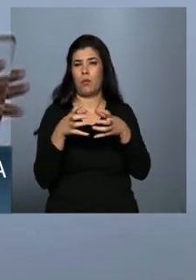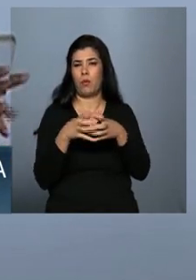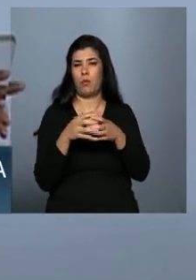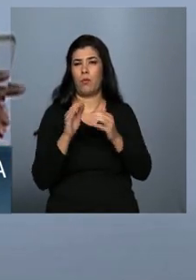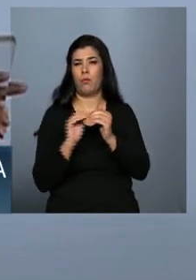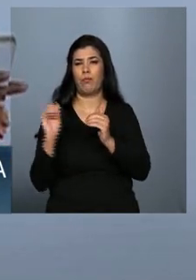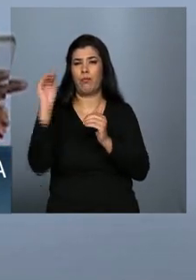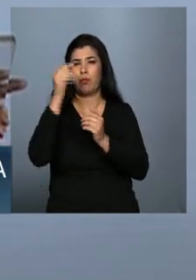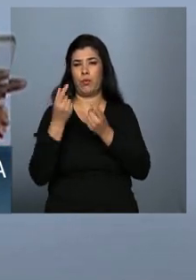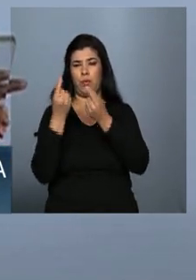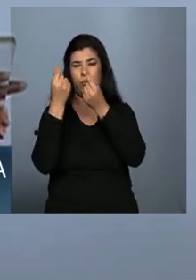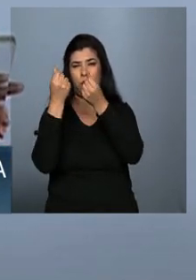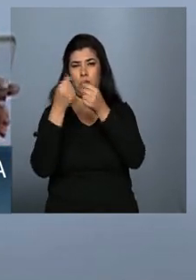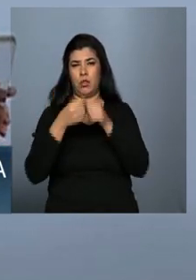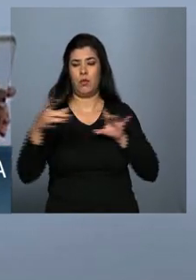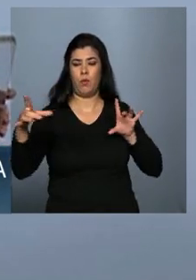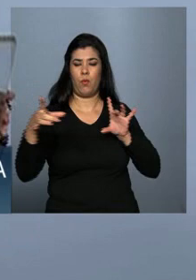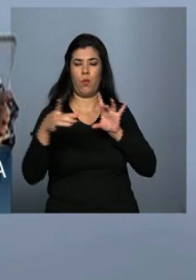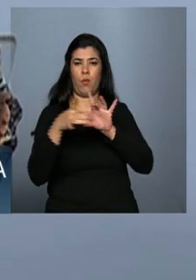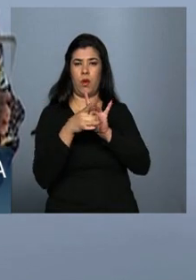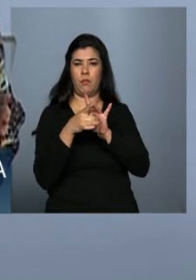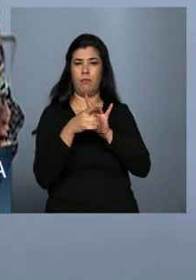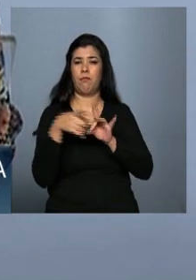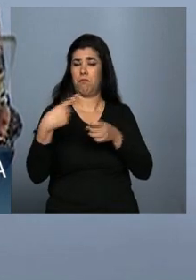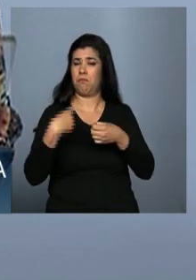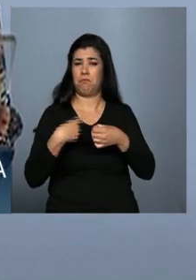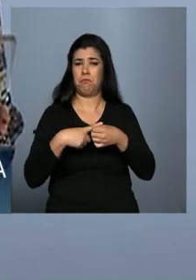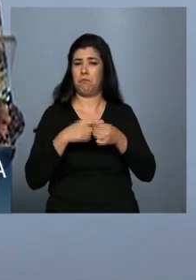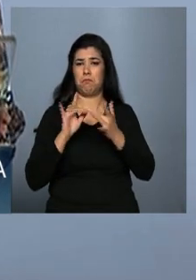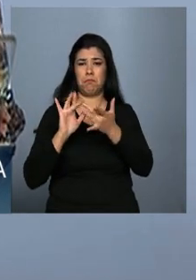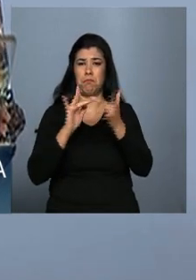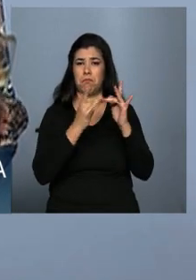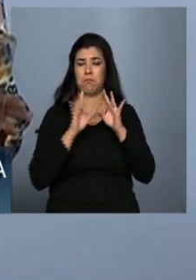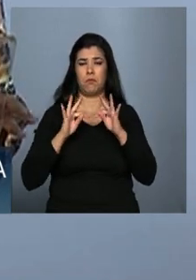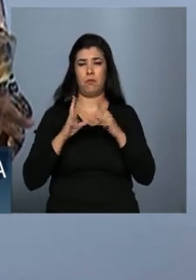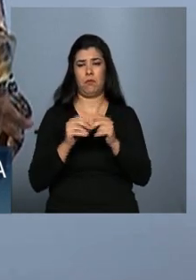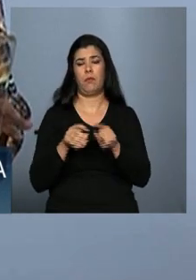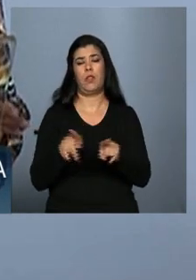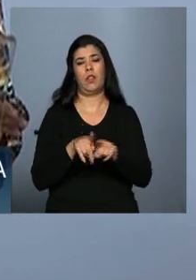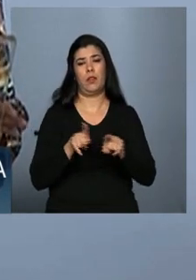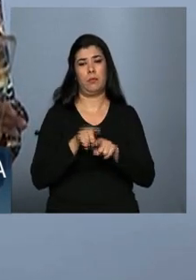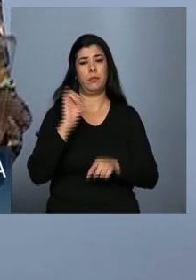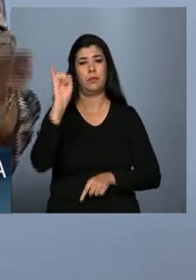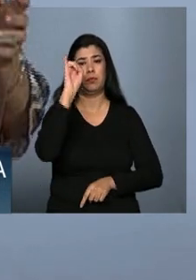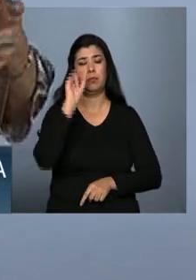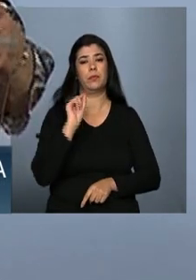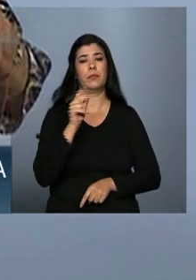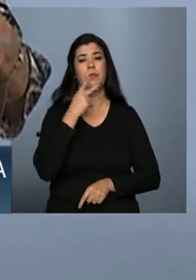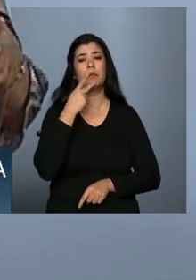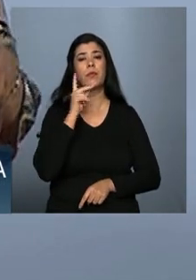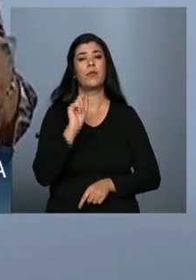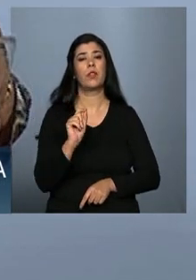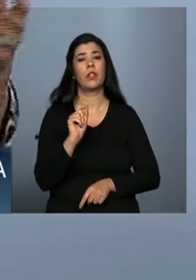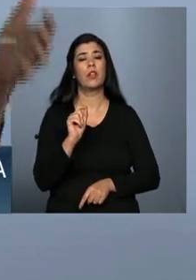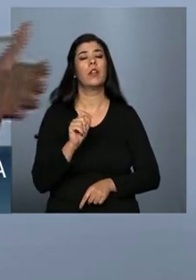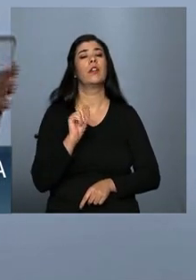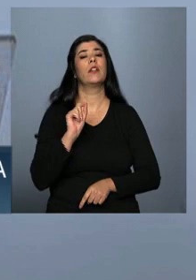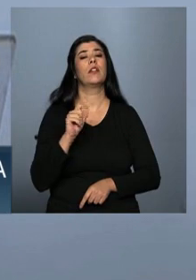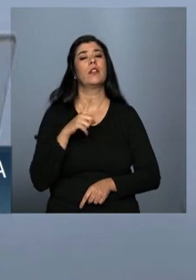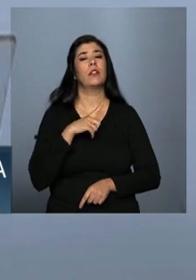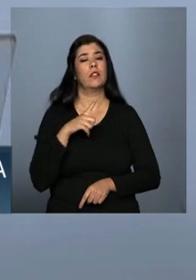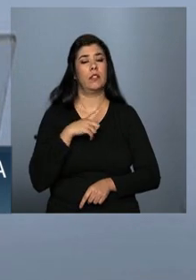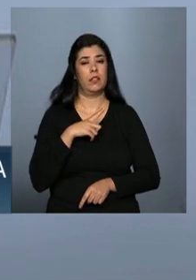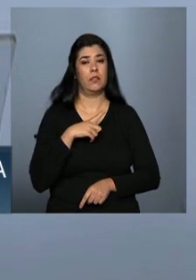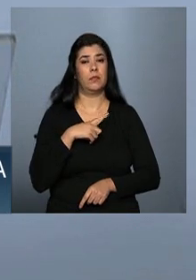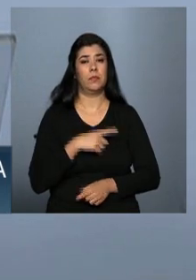isso que uma cidade é onde todo mundo convive. Mas eu também quero falar da